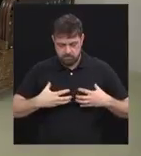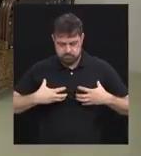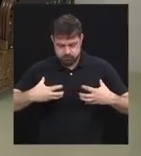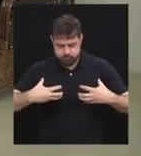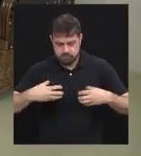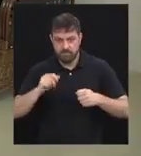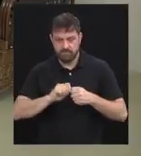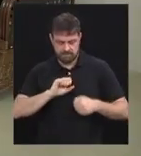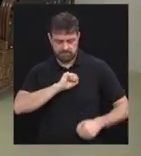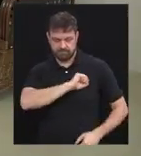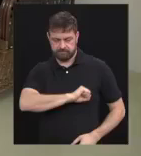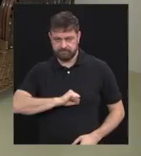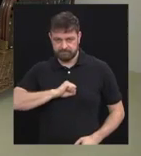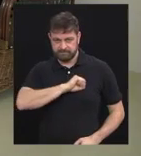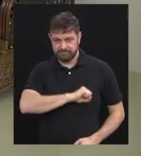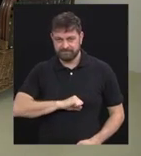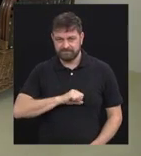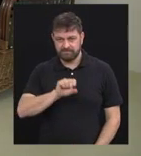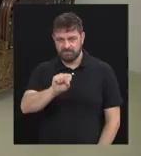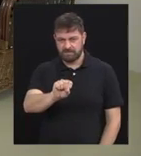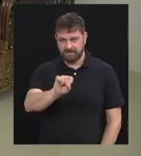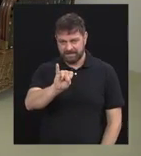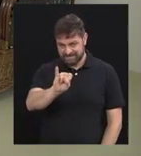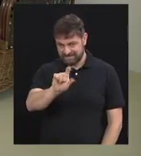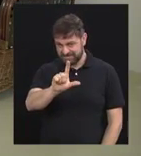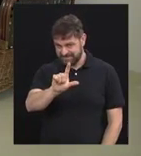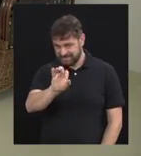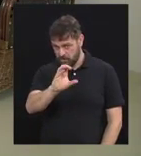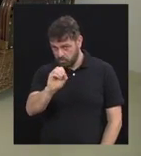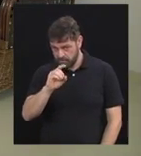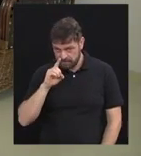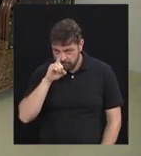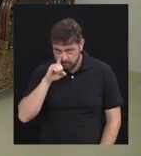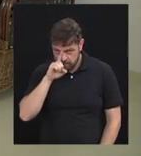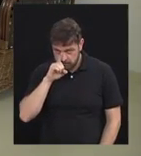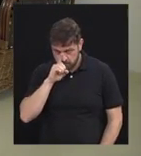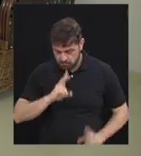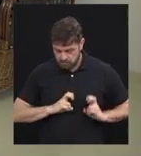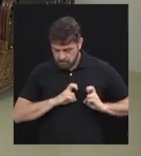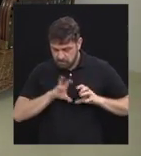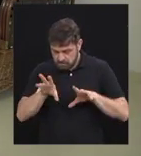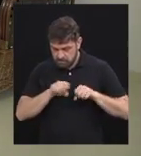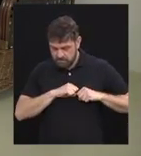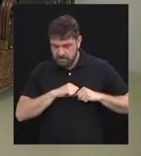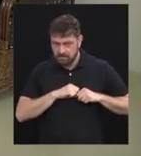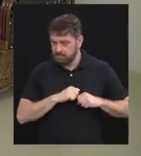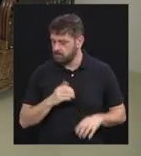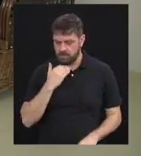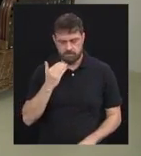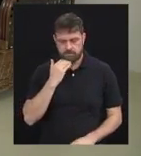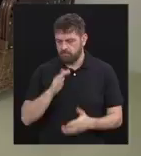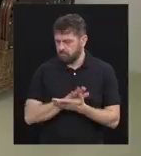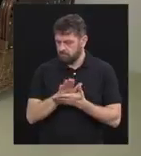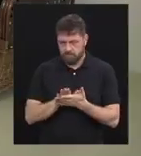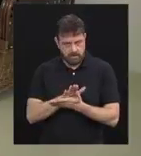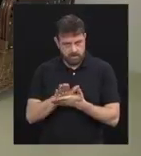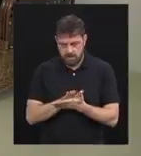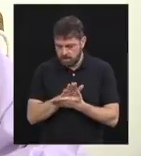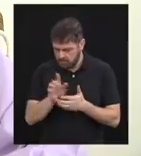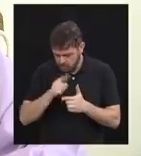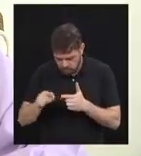magnética. E o silicone, ele traz algum risco de câncer, doutor? Não, nenhum. Não. Nenhum. Ok. Está totalmente afastada